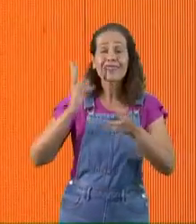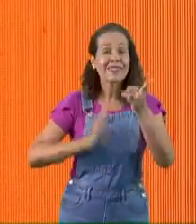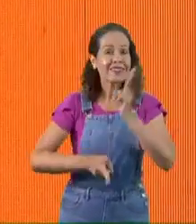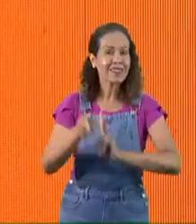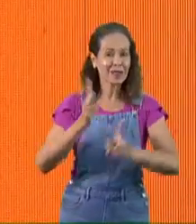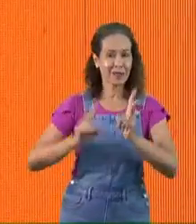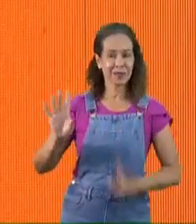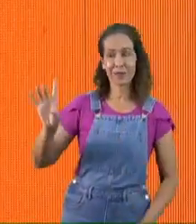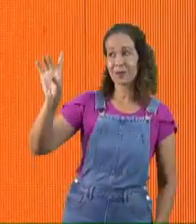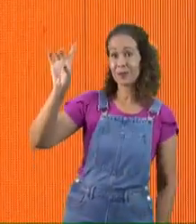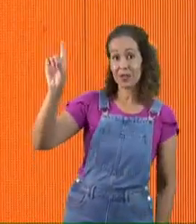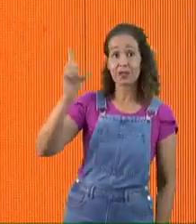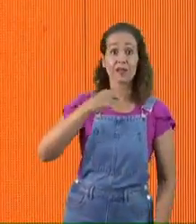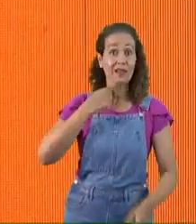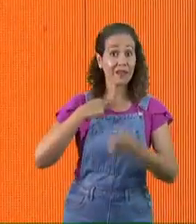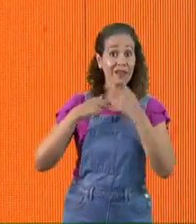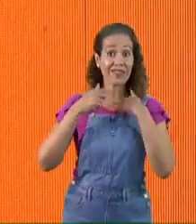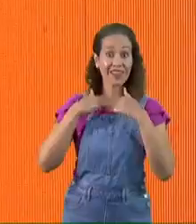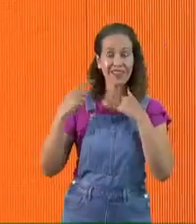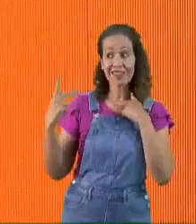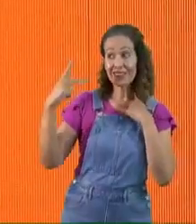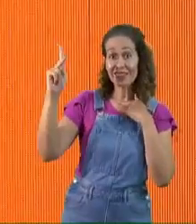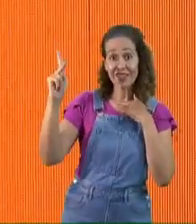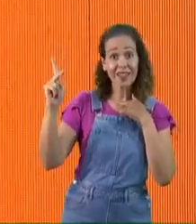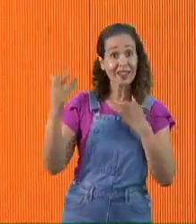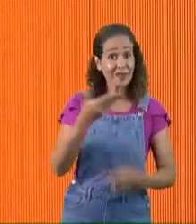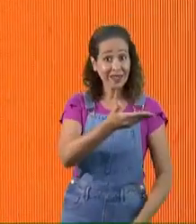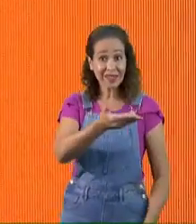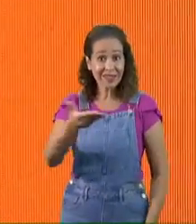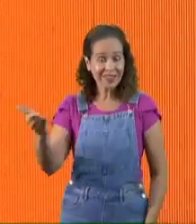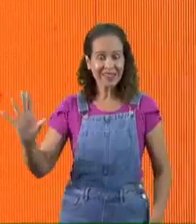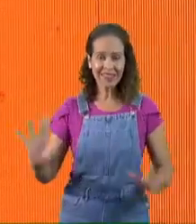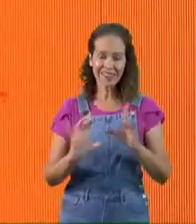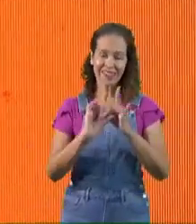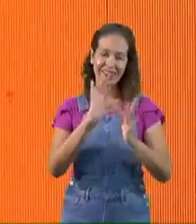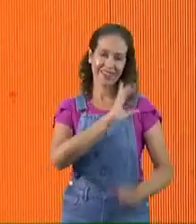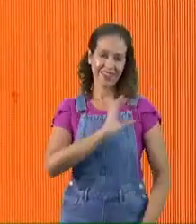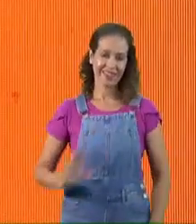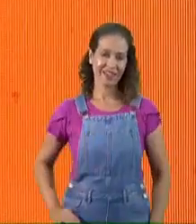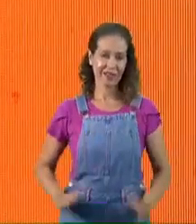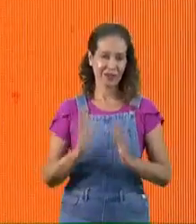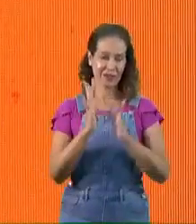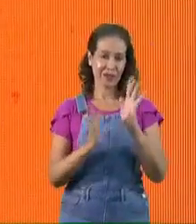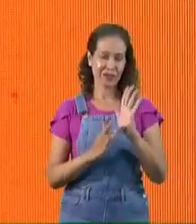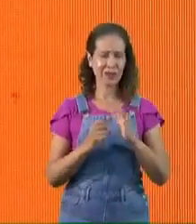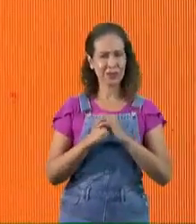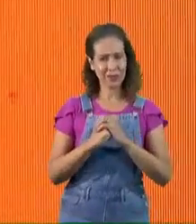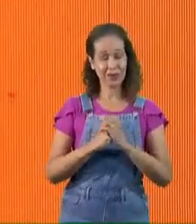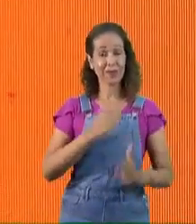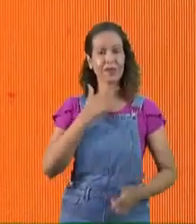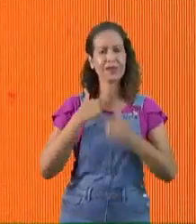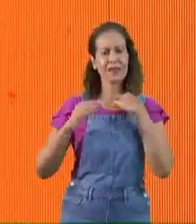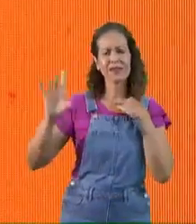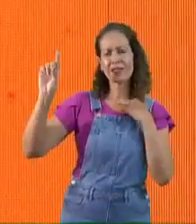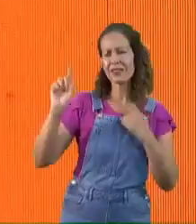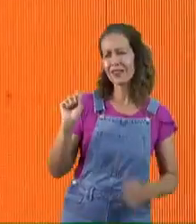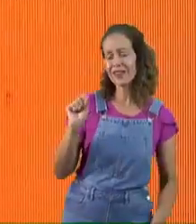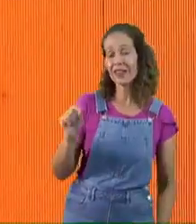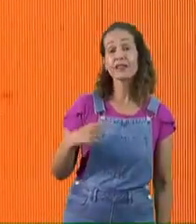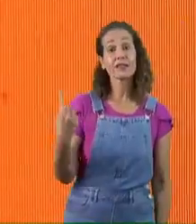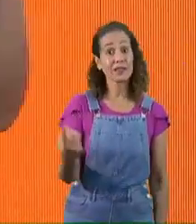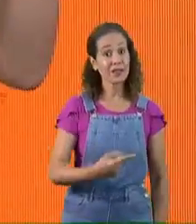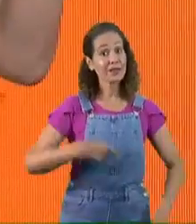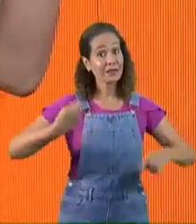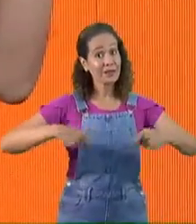circunstâncias, pois esta é a vontade de Deus para vocês em Cristo Jesus. Qual que é a vontade de Deus para nós? Que nós devemos